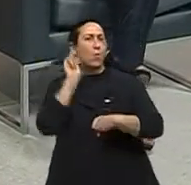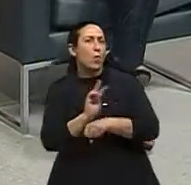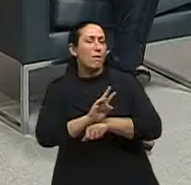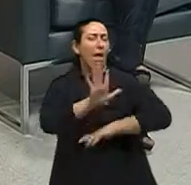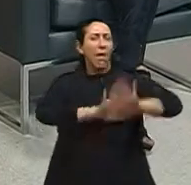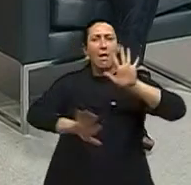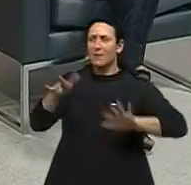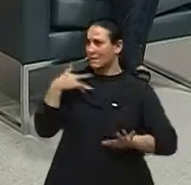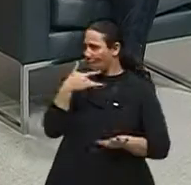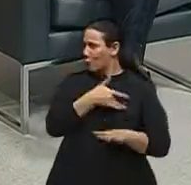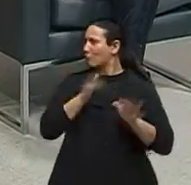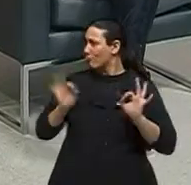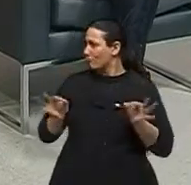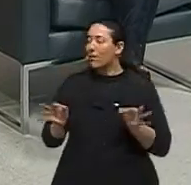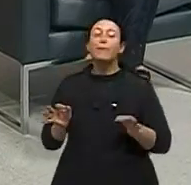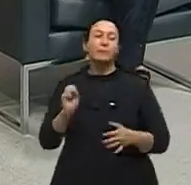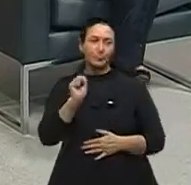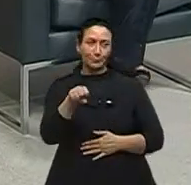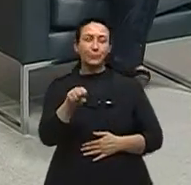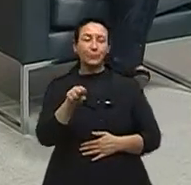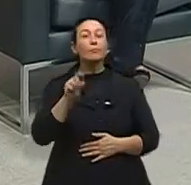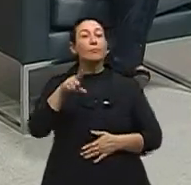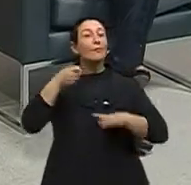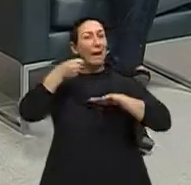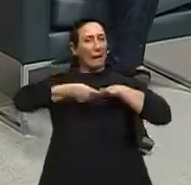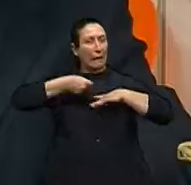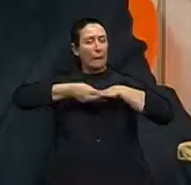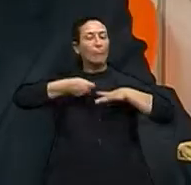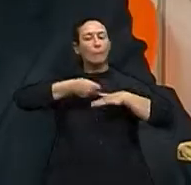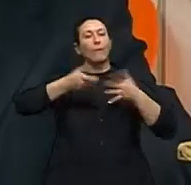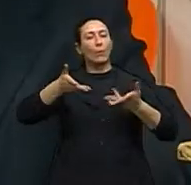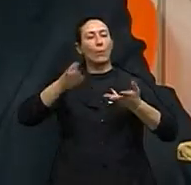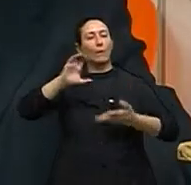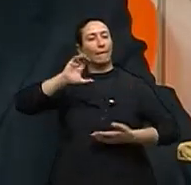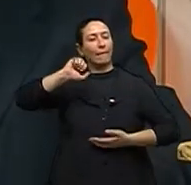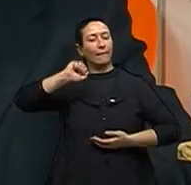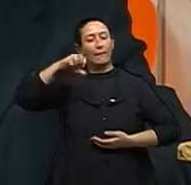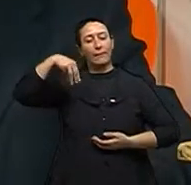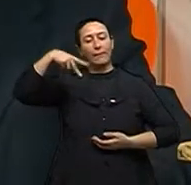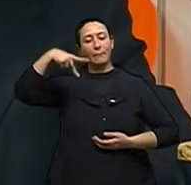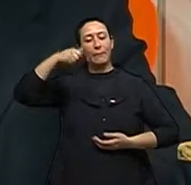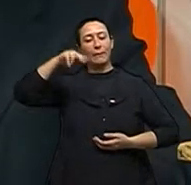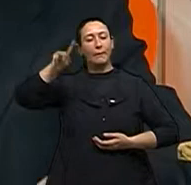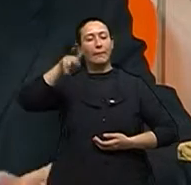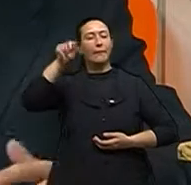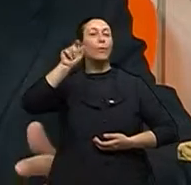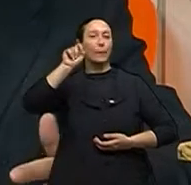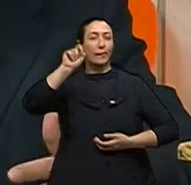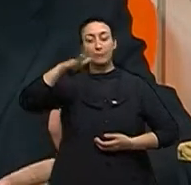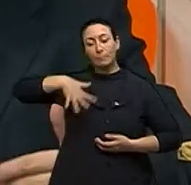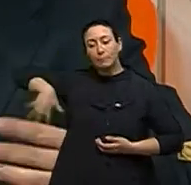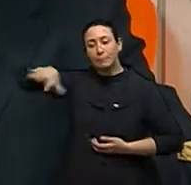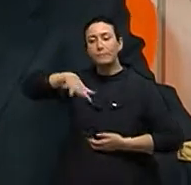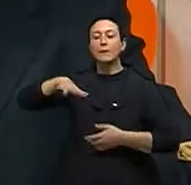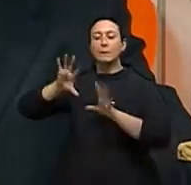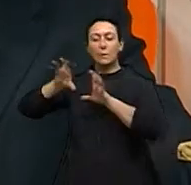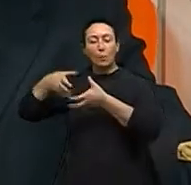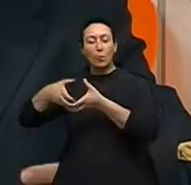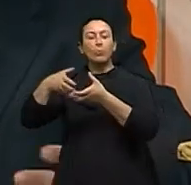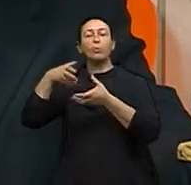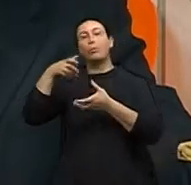Doutor é excelente Isso é uma campanha que a Sociedade Brasileira de urologia ela encampou eh para tentar